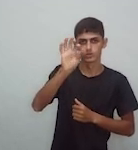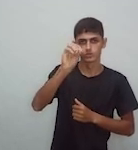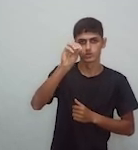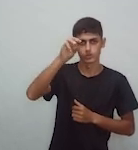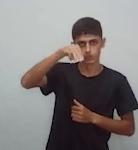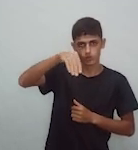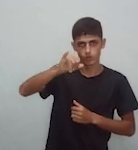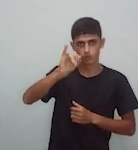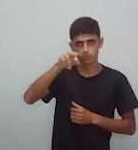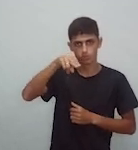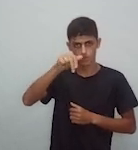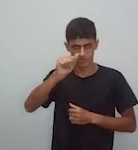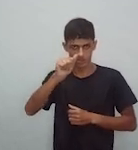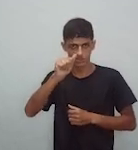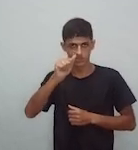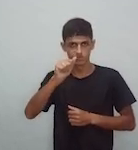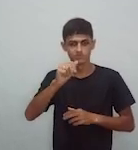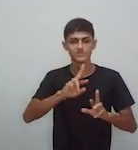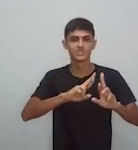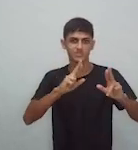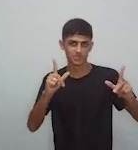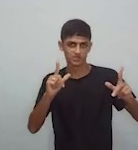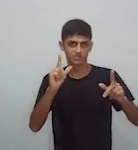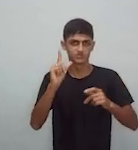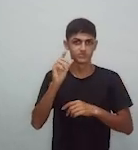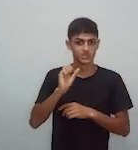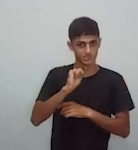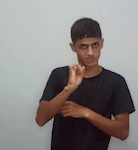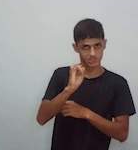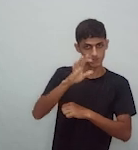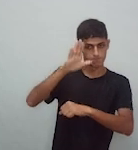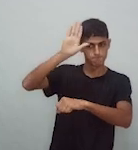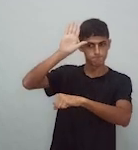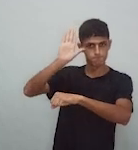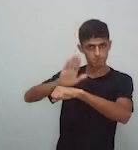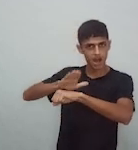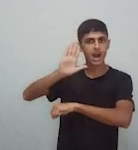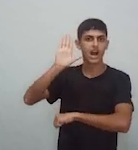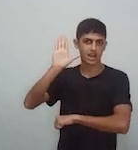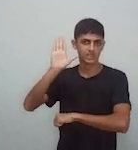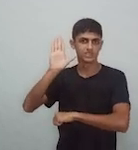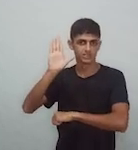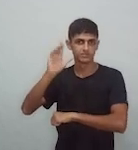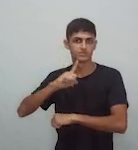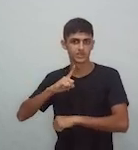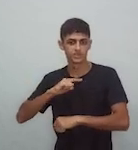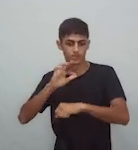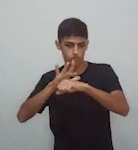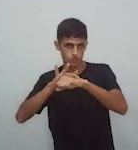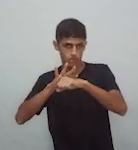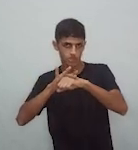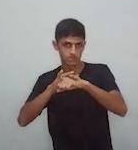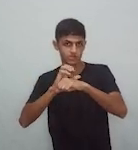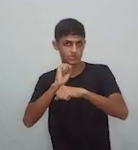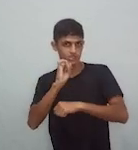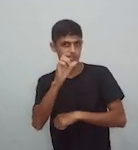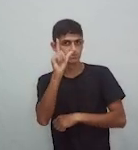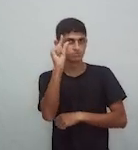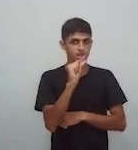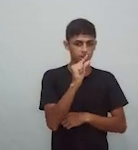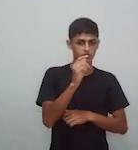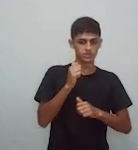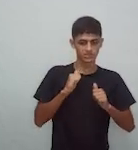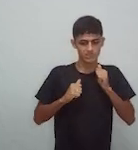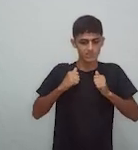neurotransmissor vai estar desregulado. Então, se eu tenho mais, a gente tem aí a esquizofrenia, se tenho menos, a gente tem